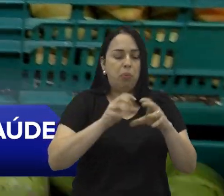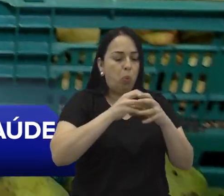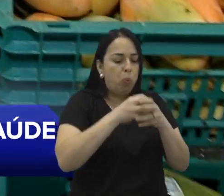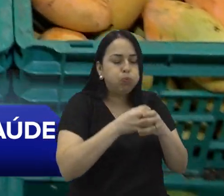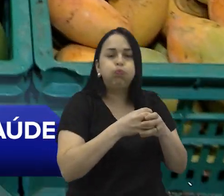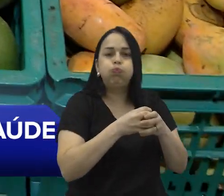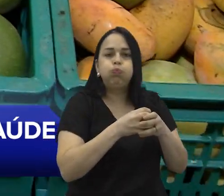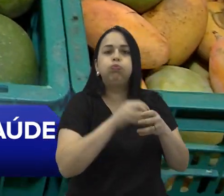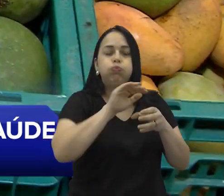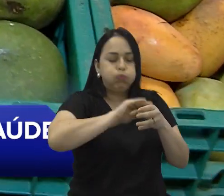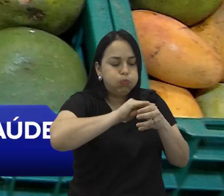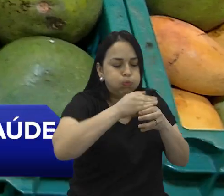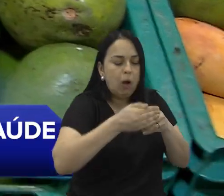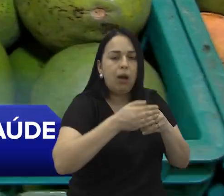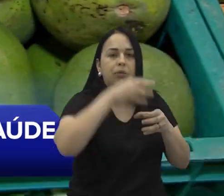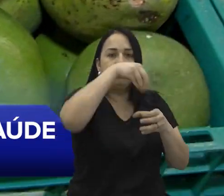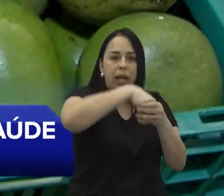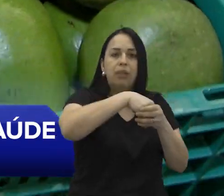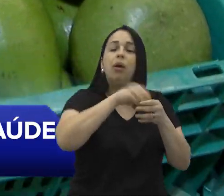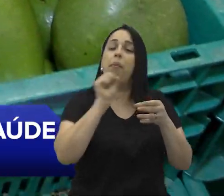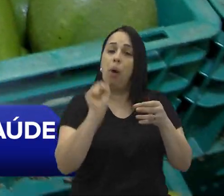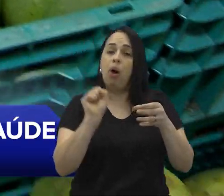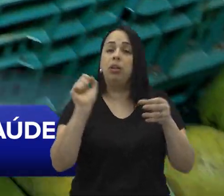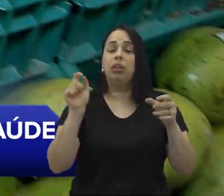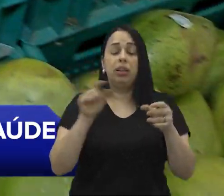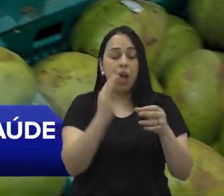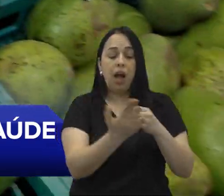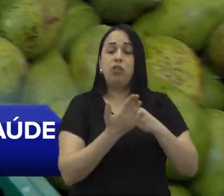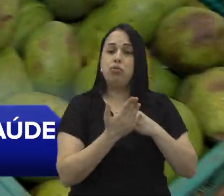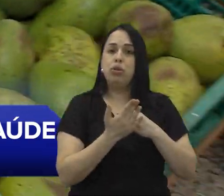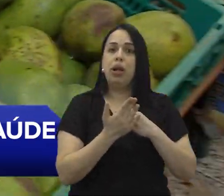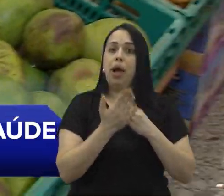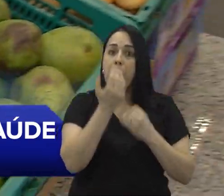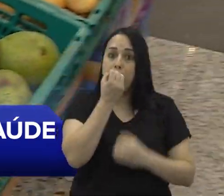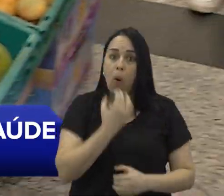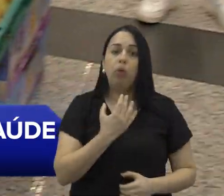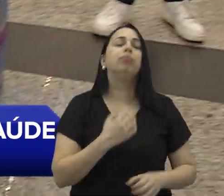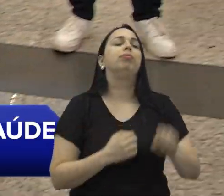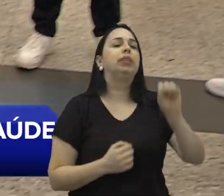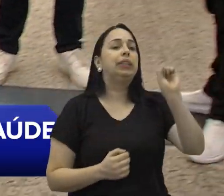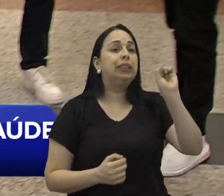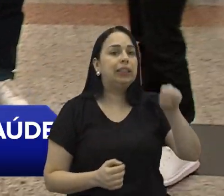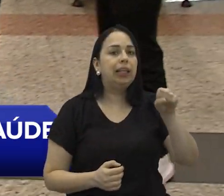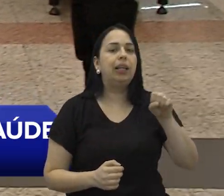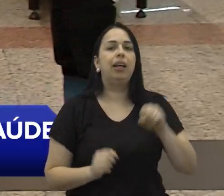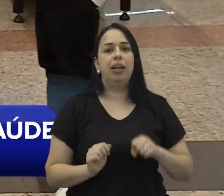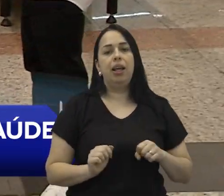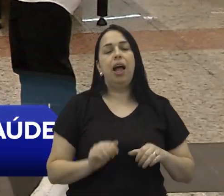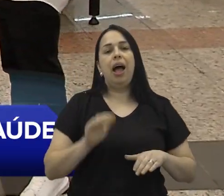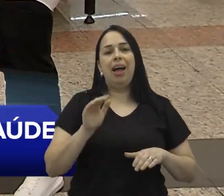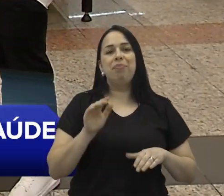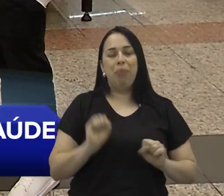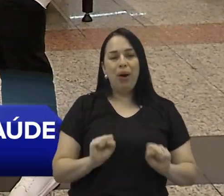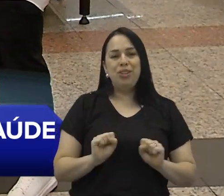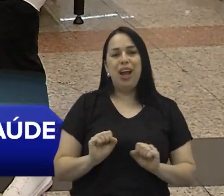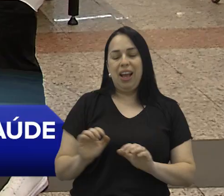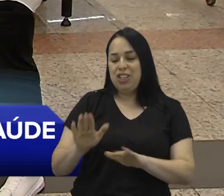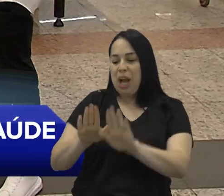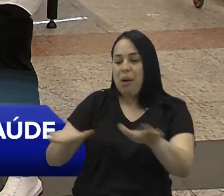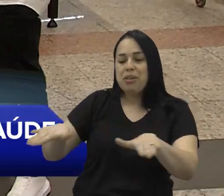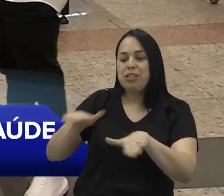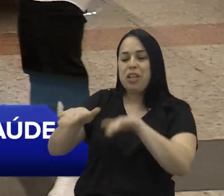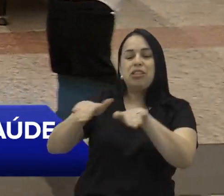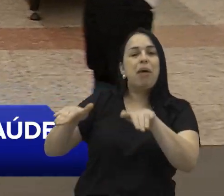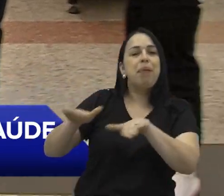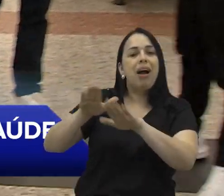também caroço de frutas. Tudo isso também é muito nutritivo, né, Guilherme? Extremamente nutritivo. O legal é que pode ser até uma